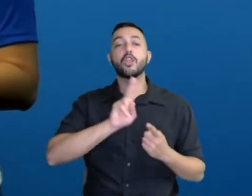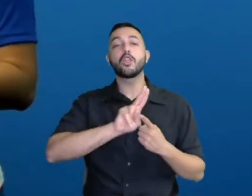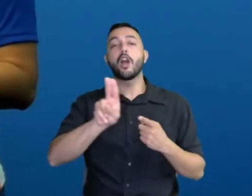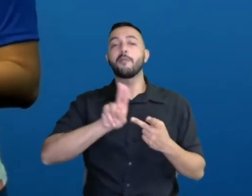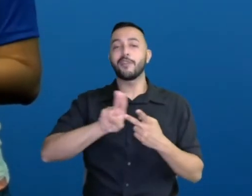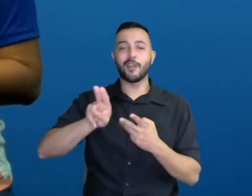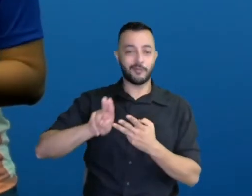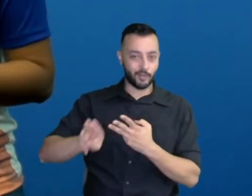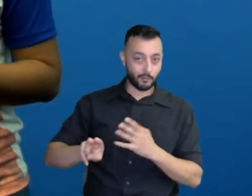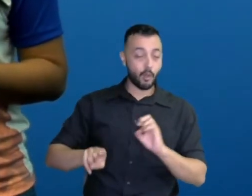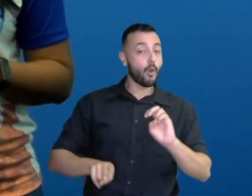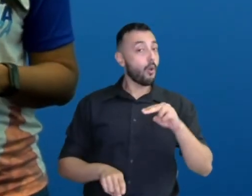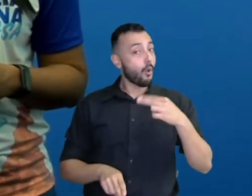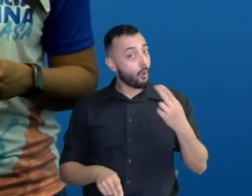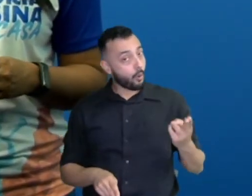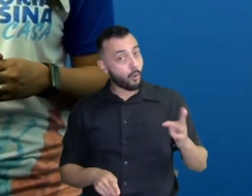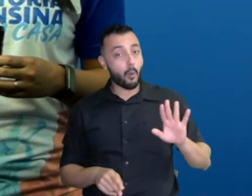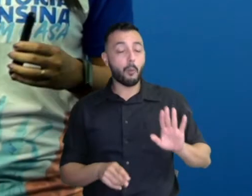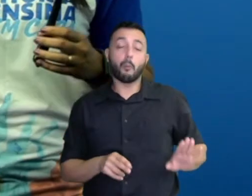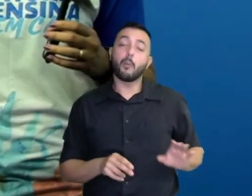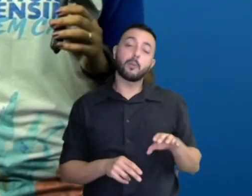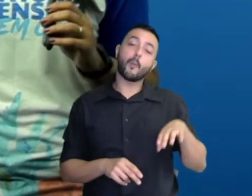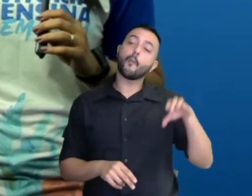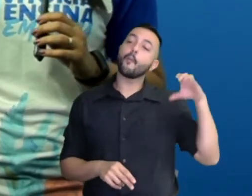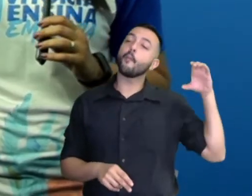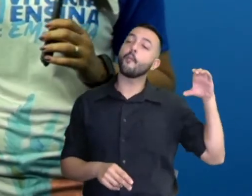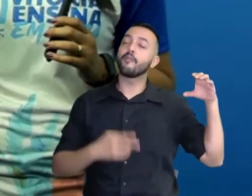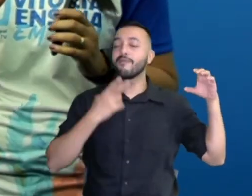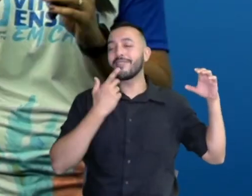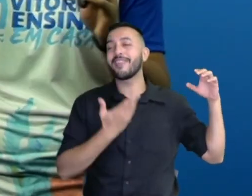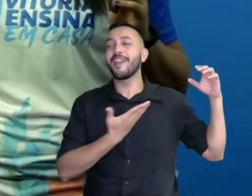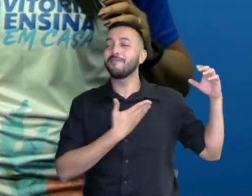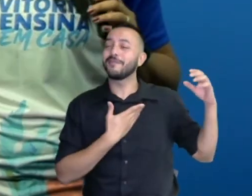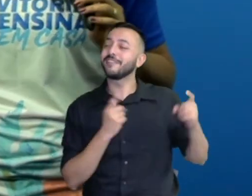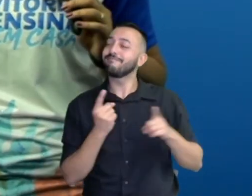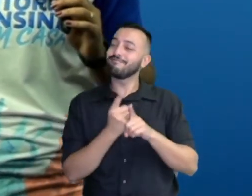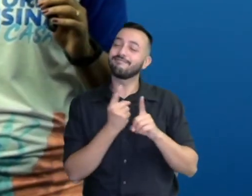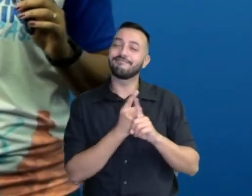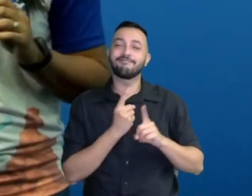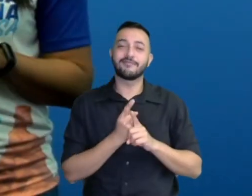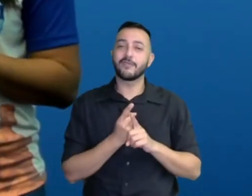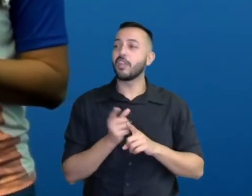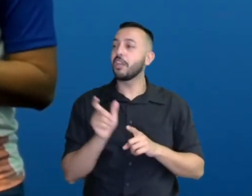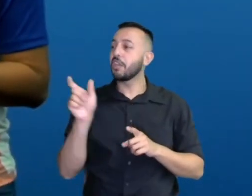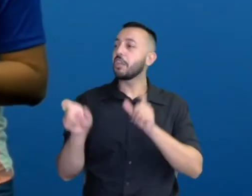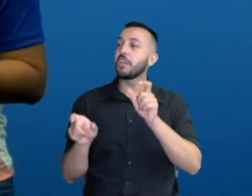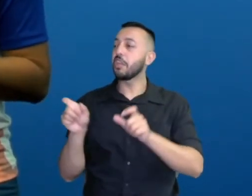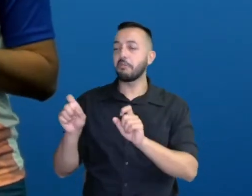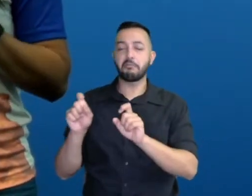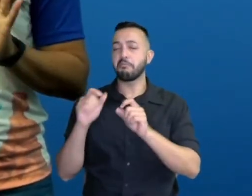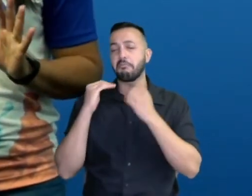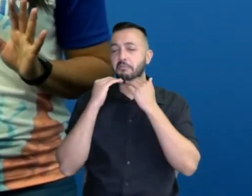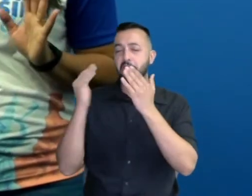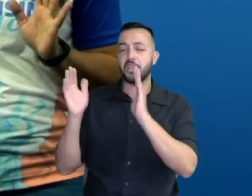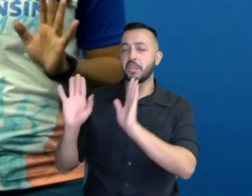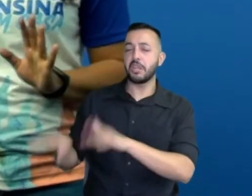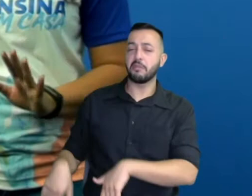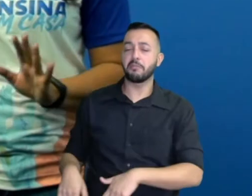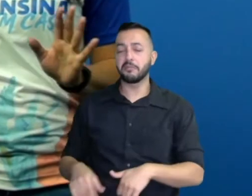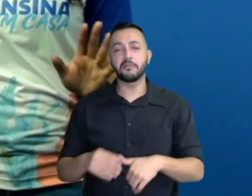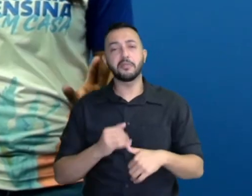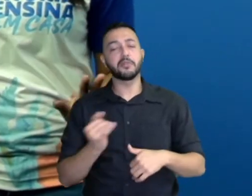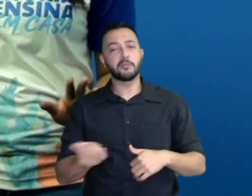e fulana, ou você pode simplesmente dizer, encontrei com umas amigas. Não importa quem são, tá bom? Importa